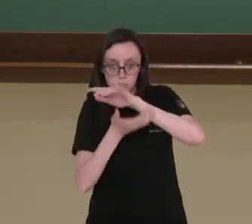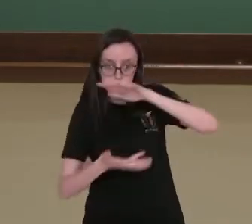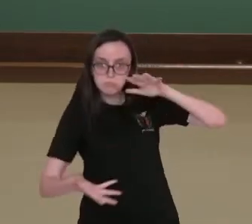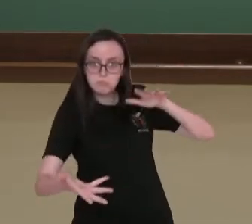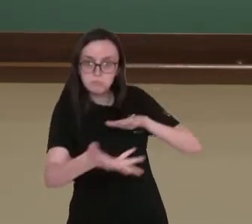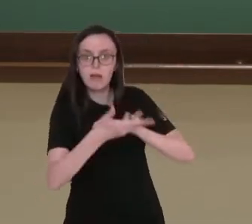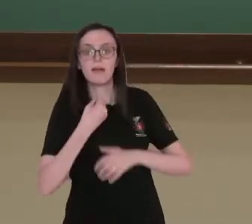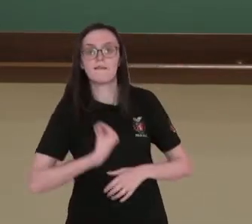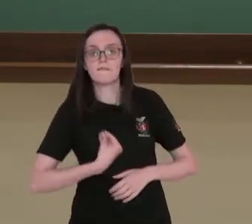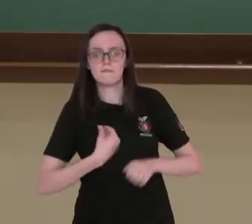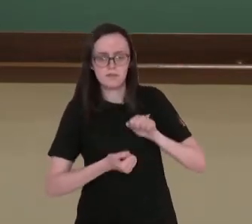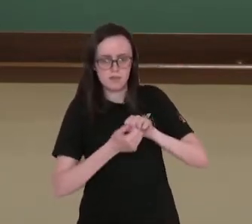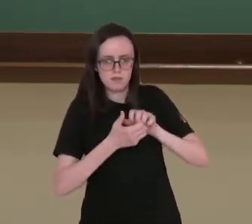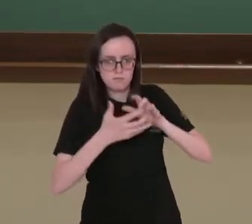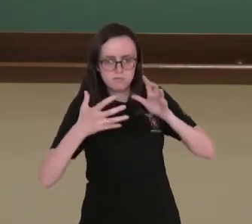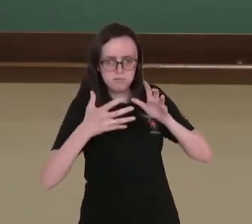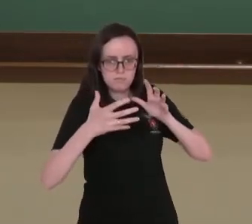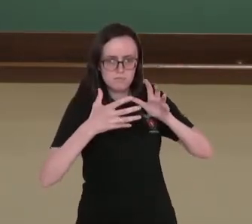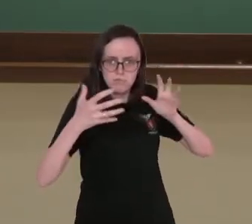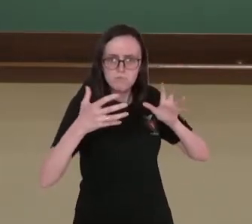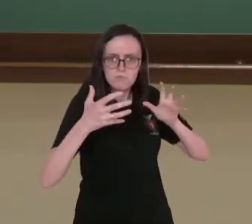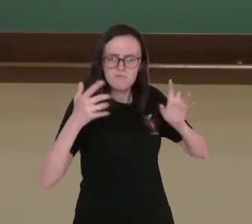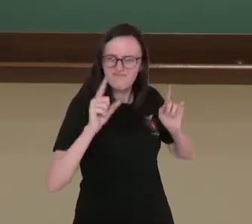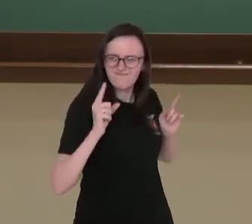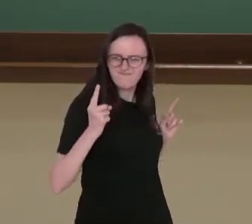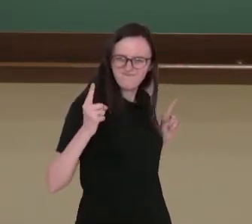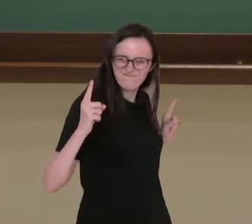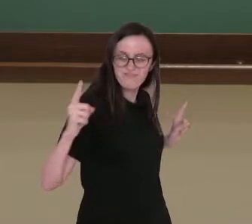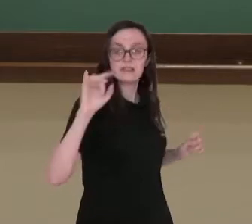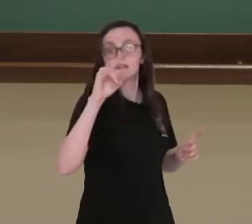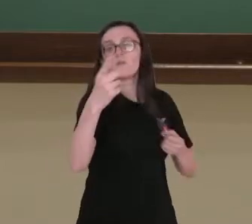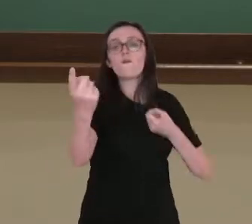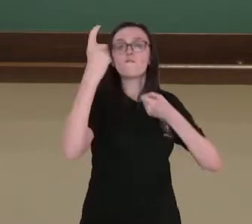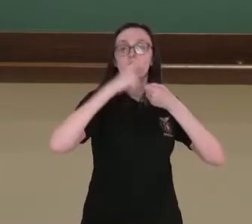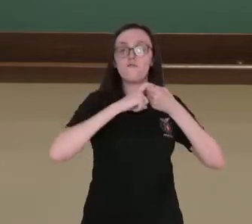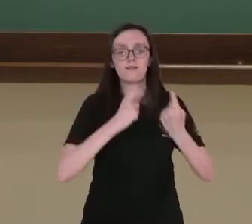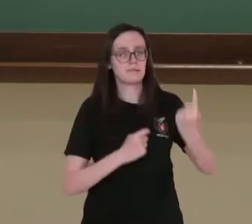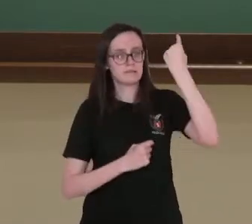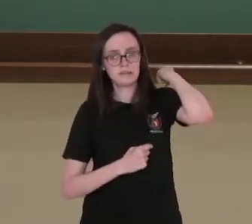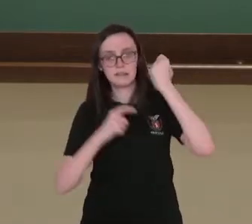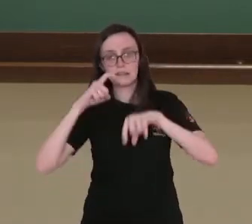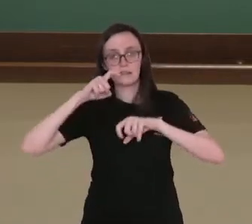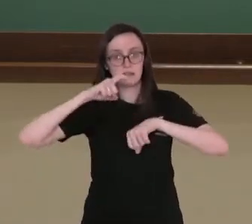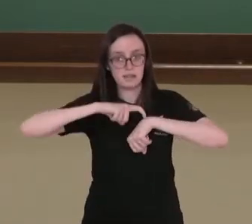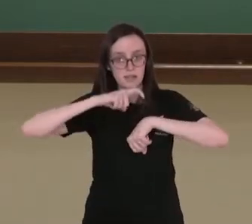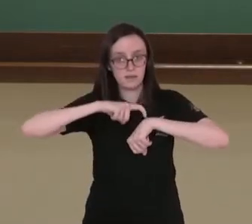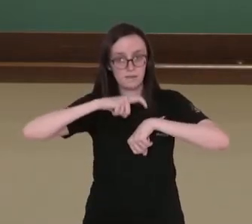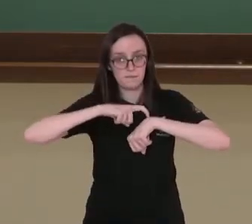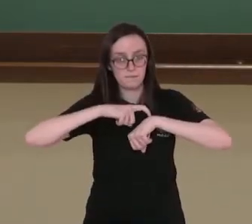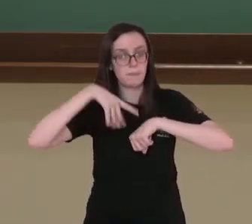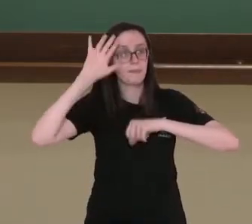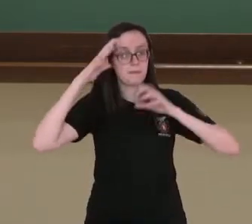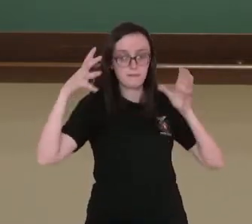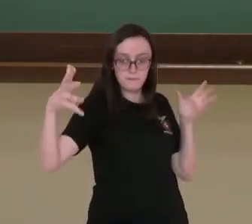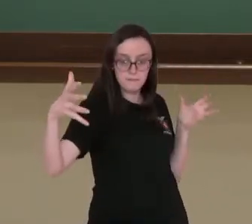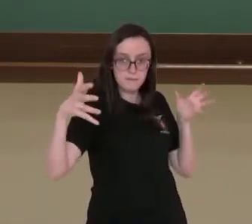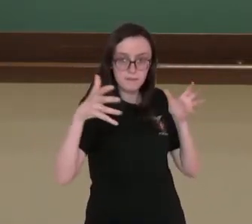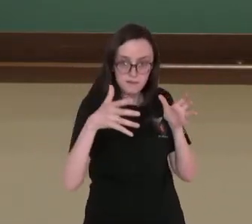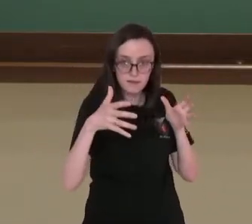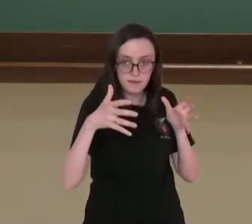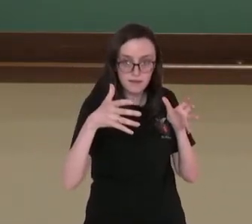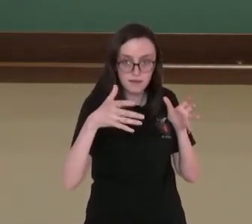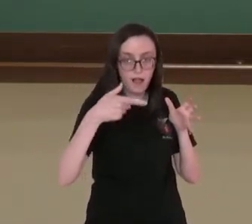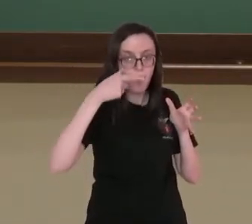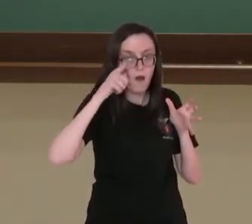se expandindo. Então, se você voltar no tempo, onde o universo estava mais próximo? Antes de